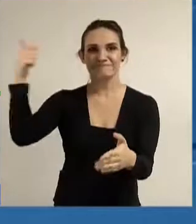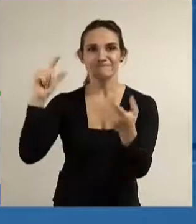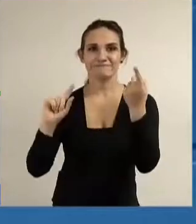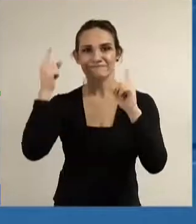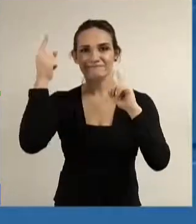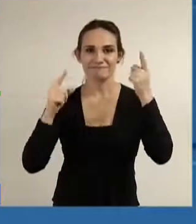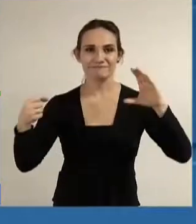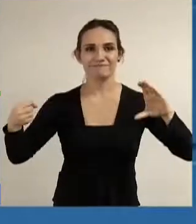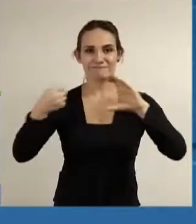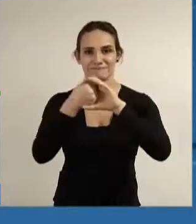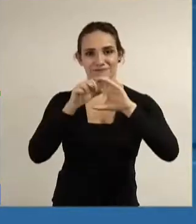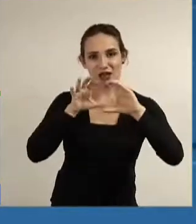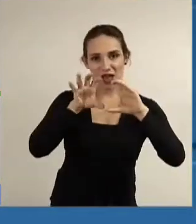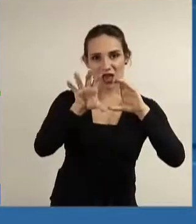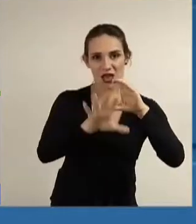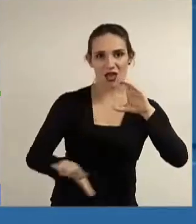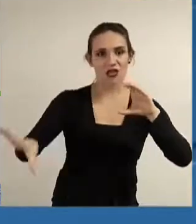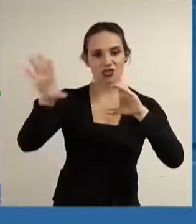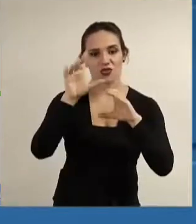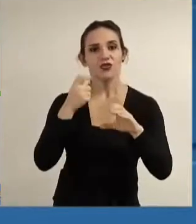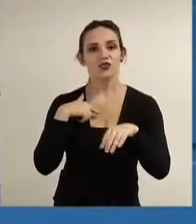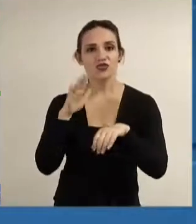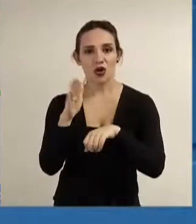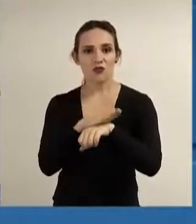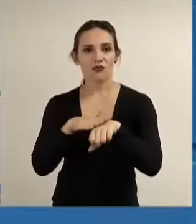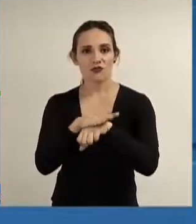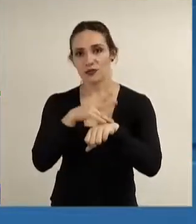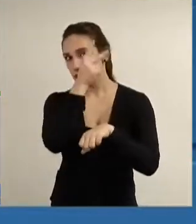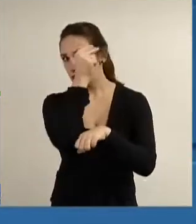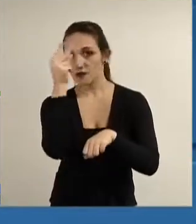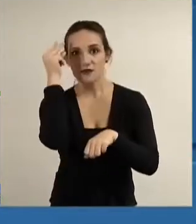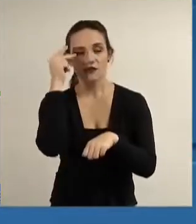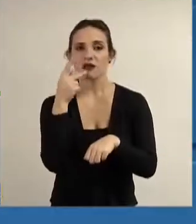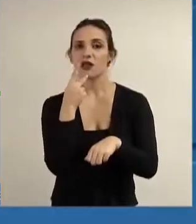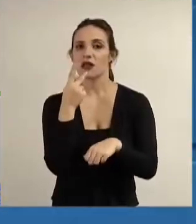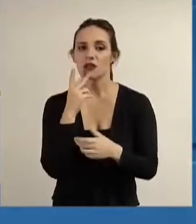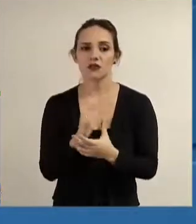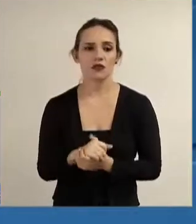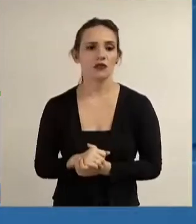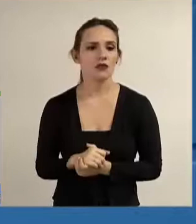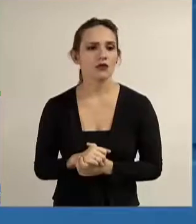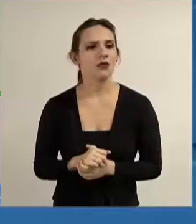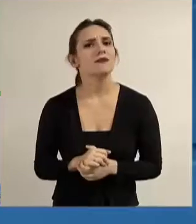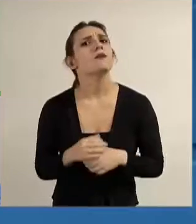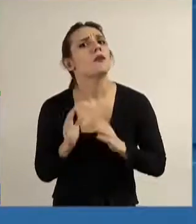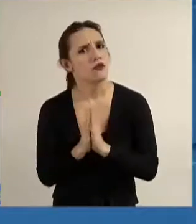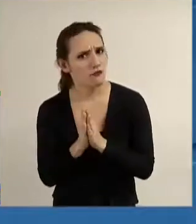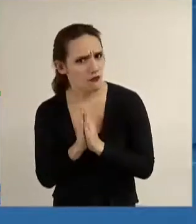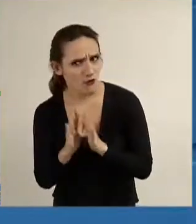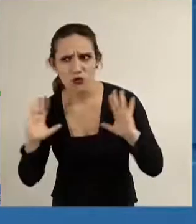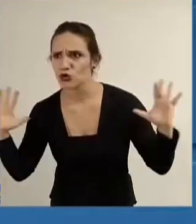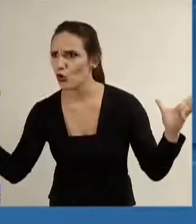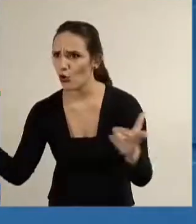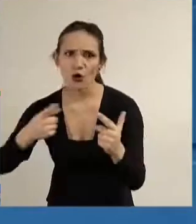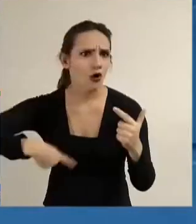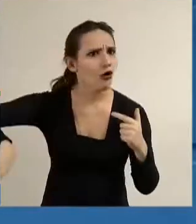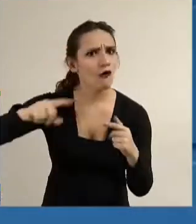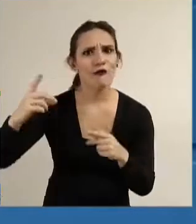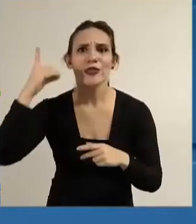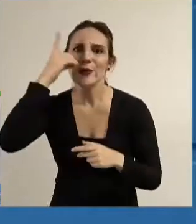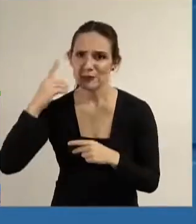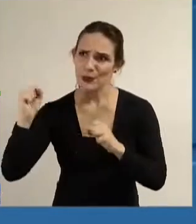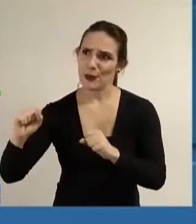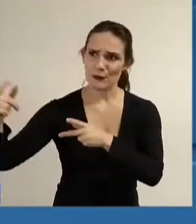Centro-Oeste brasileiro. E falei com o prefeito, ele externou a vontade que todos os deputados estivessem